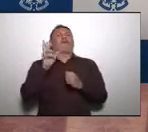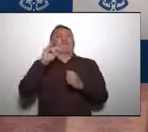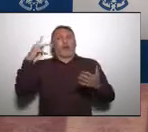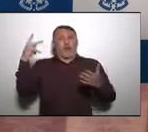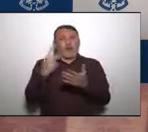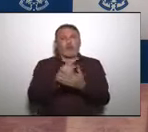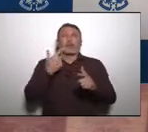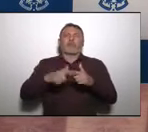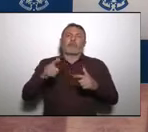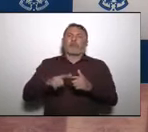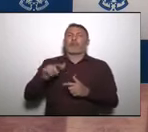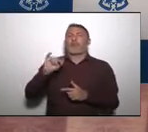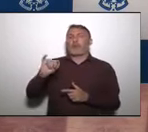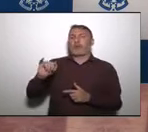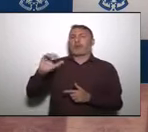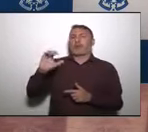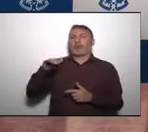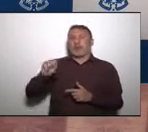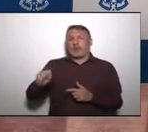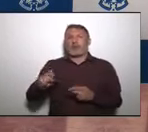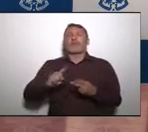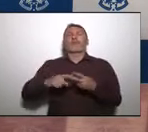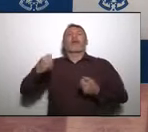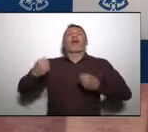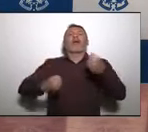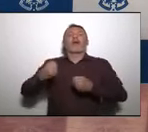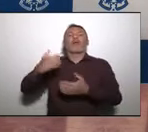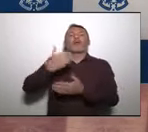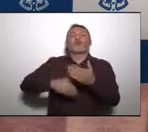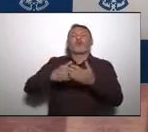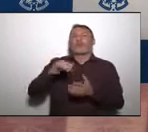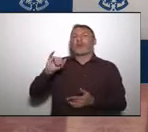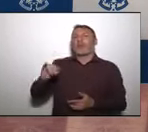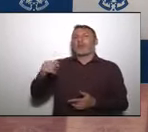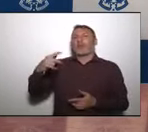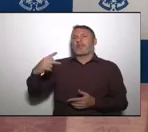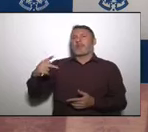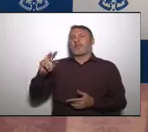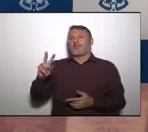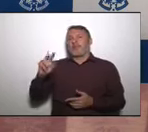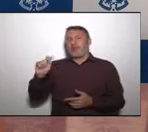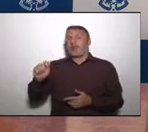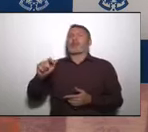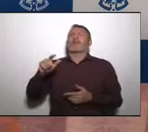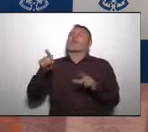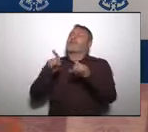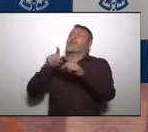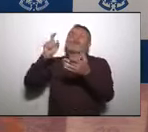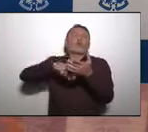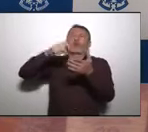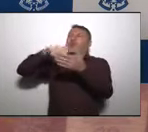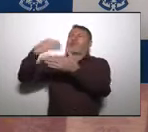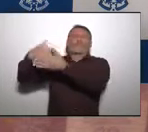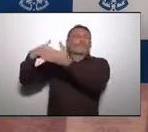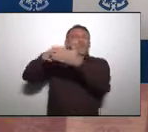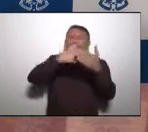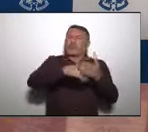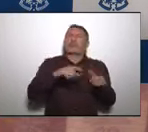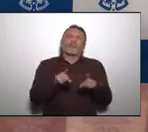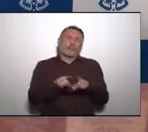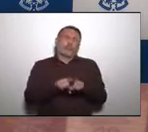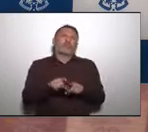no IPVA, tem reflexo em todos os tributos, né, do estado e também dos municípios. IPVA,